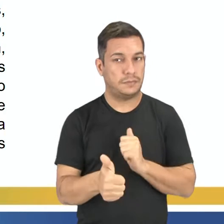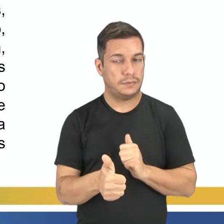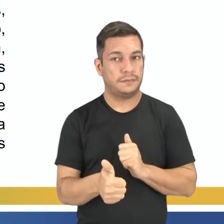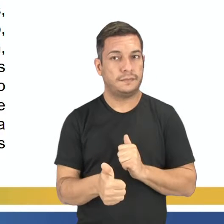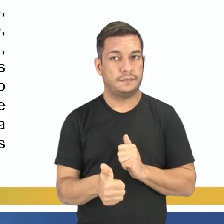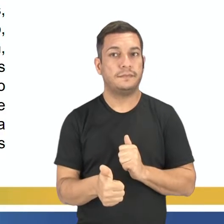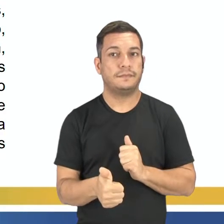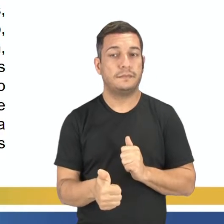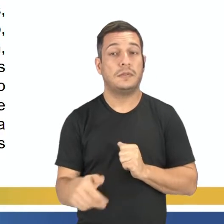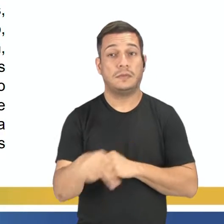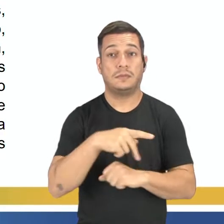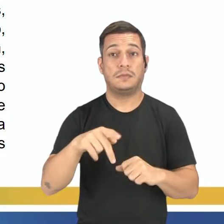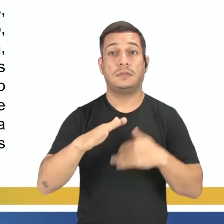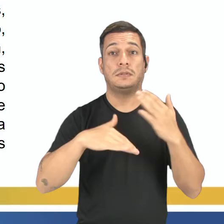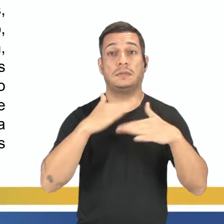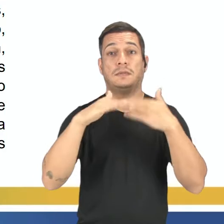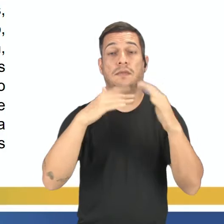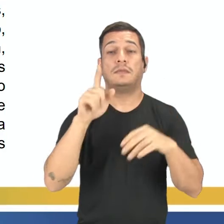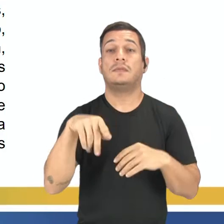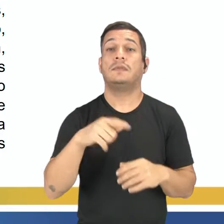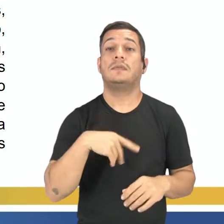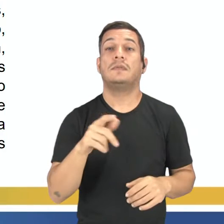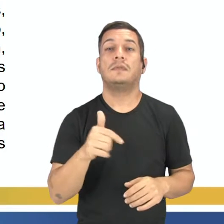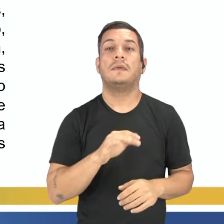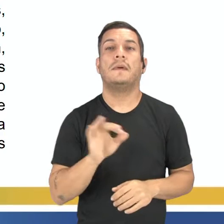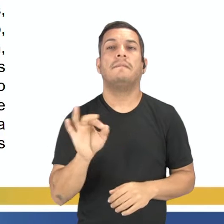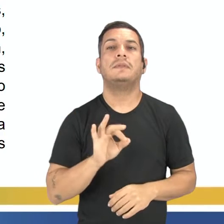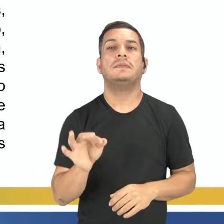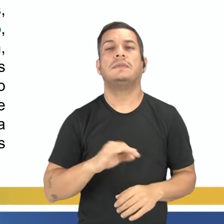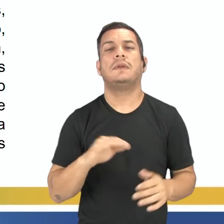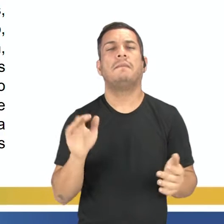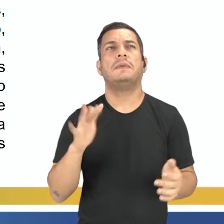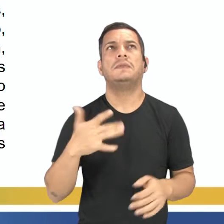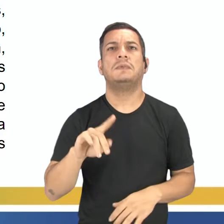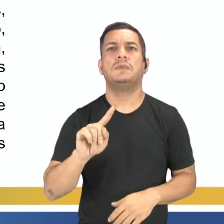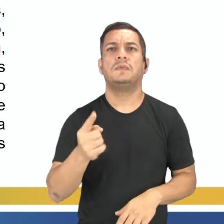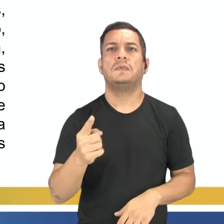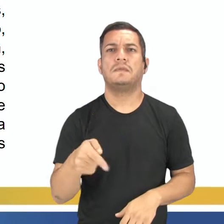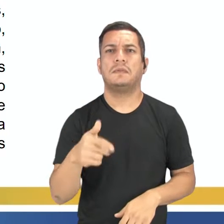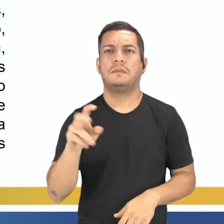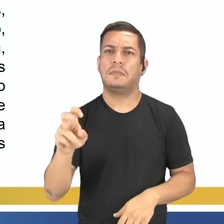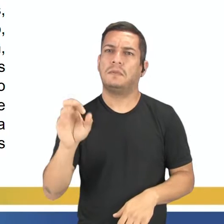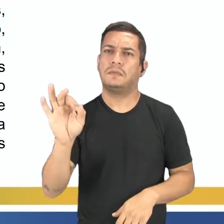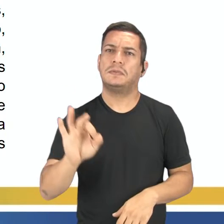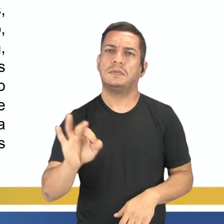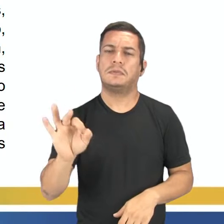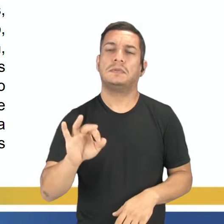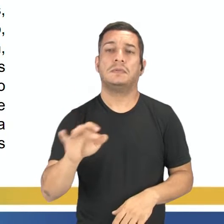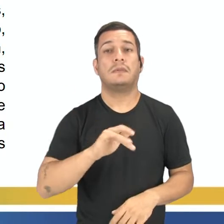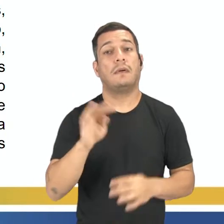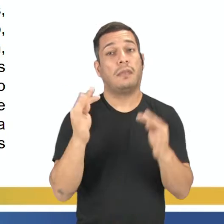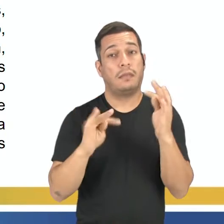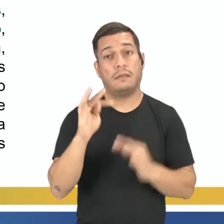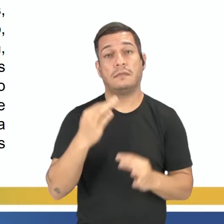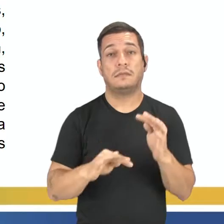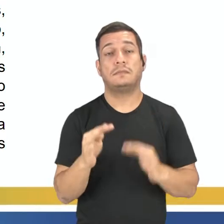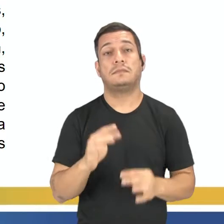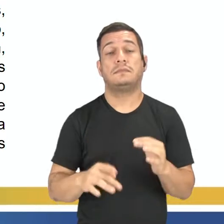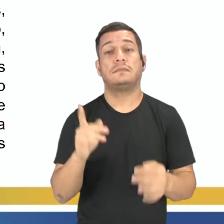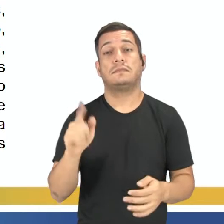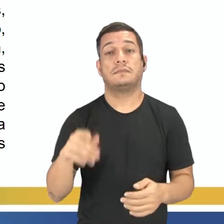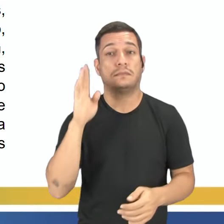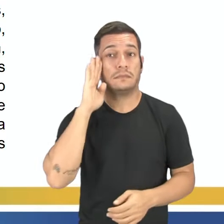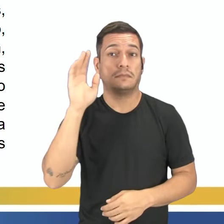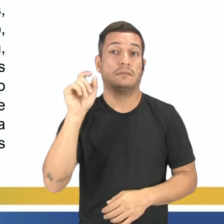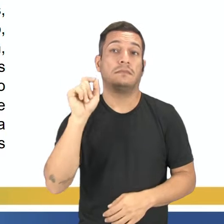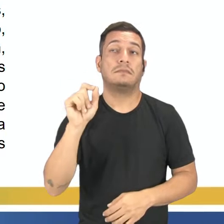Nos países desenvolvidos, esse percentual pode chegar até 1,5%. Então a tecnologia, ela a